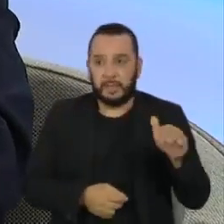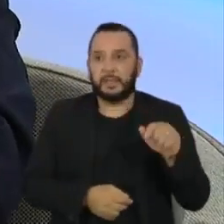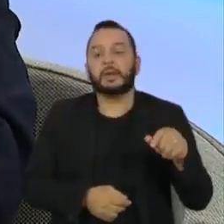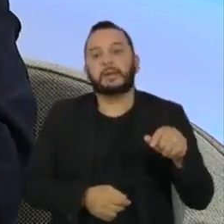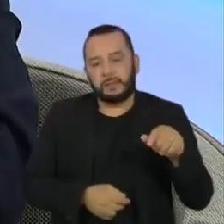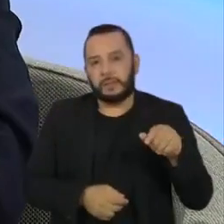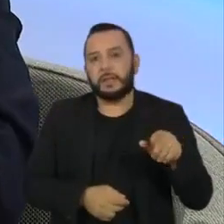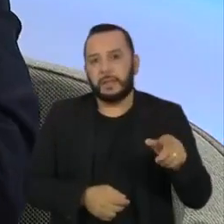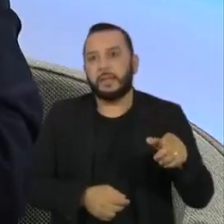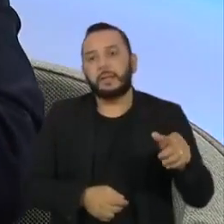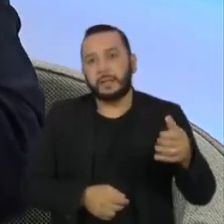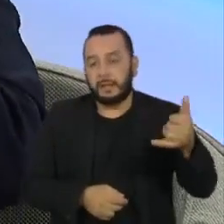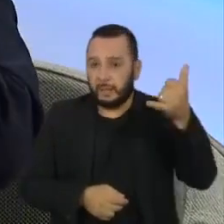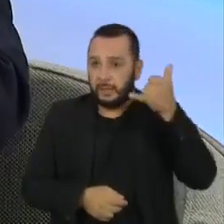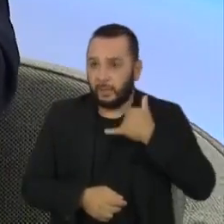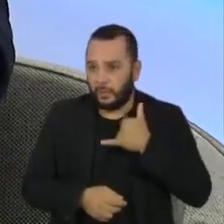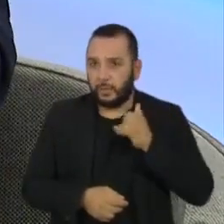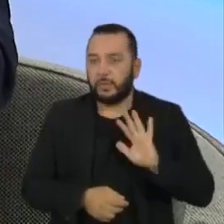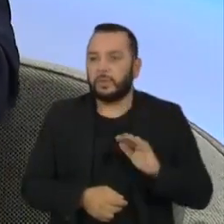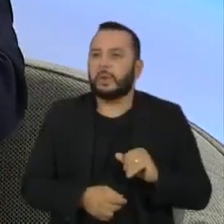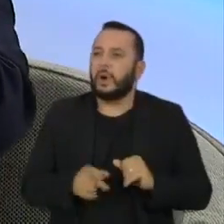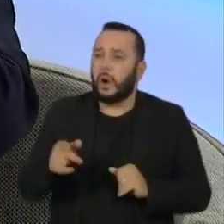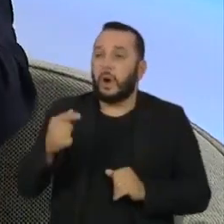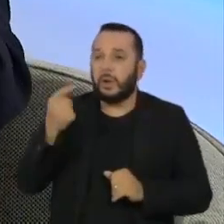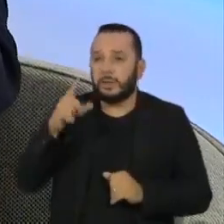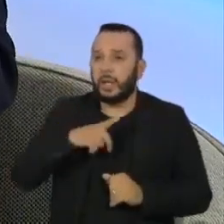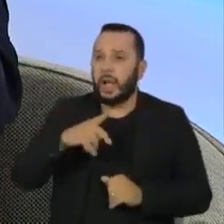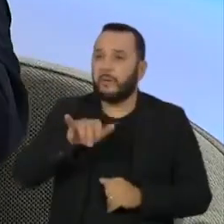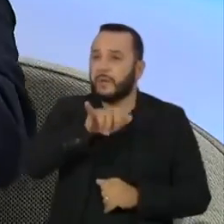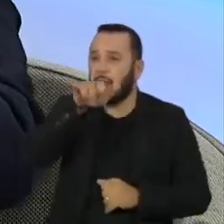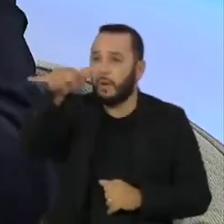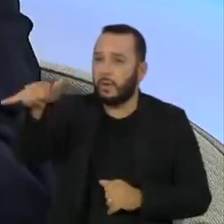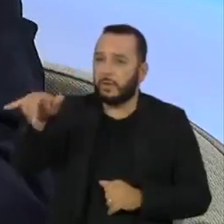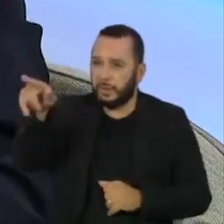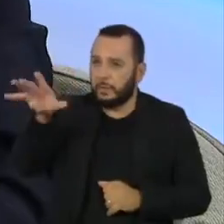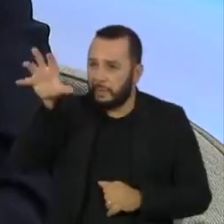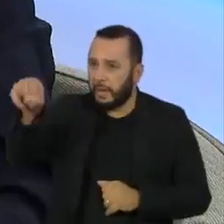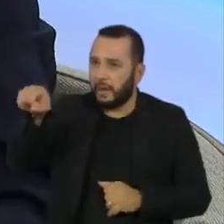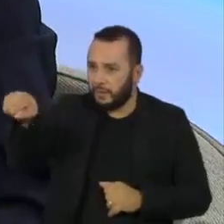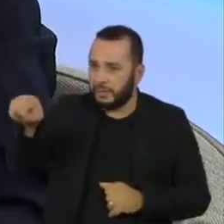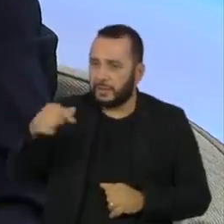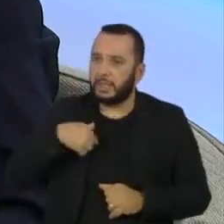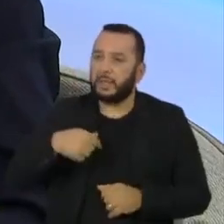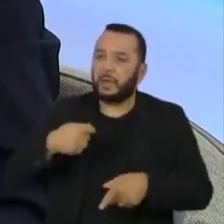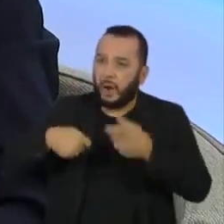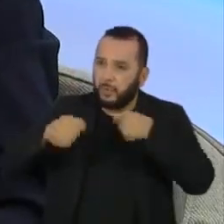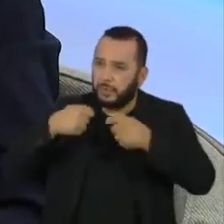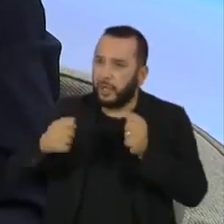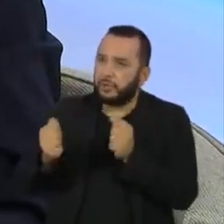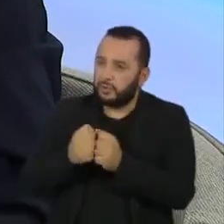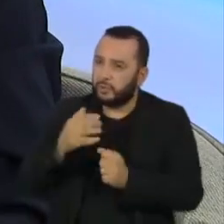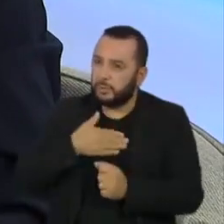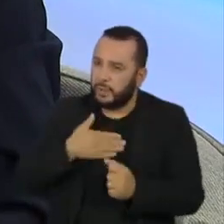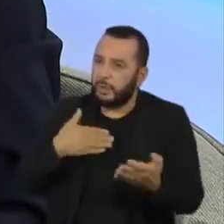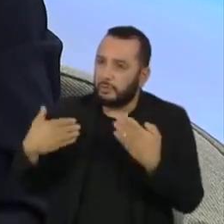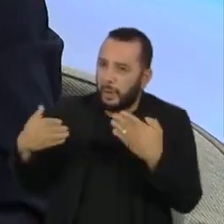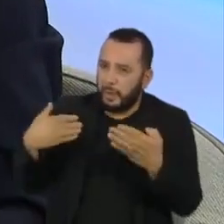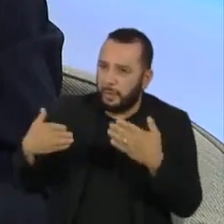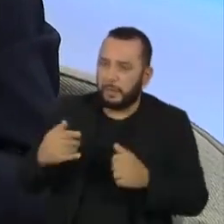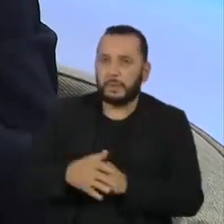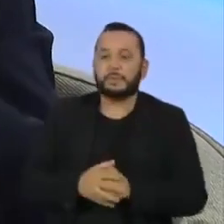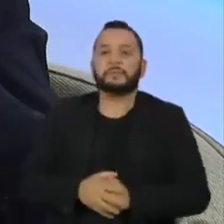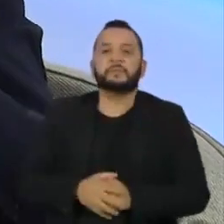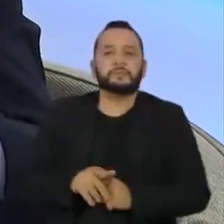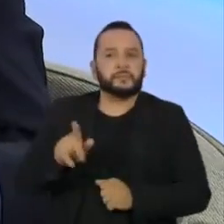ligou dizendo logo eu sei o presidente eu tô mandando um avião aí para pegar o para você almoçar comigo e nós trocarmos ideias